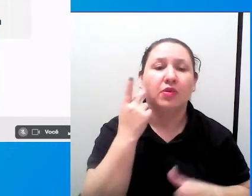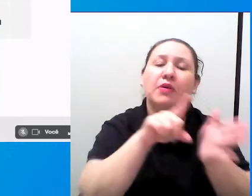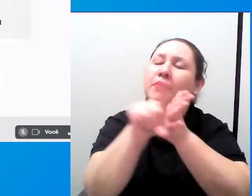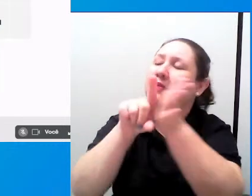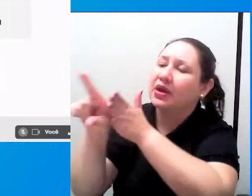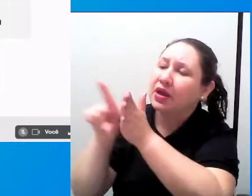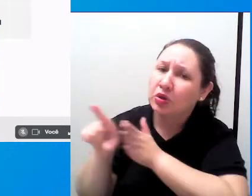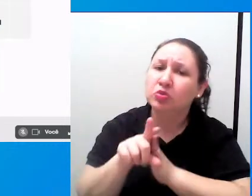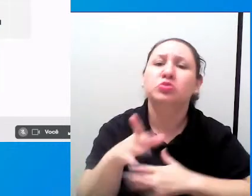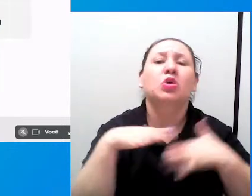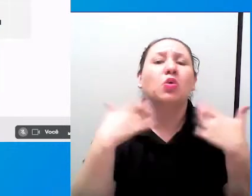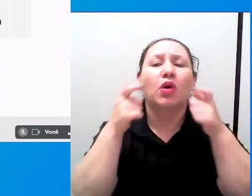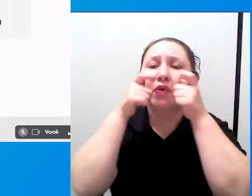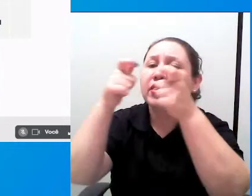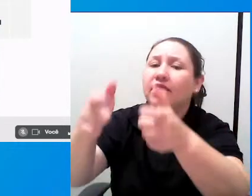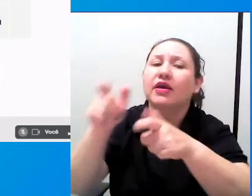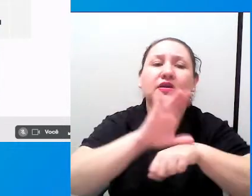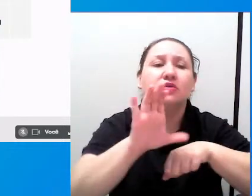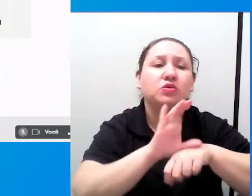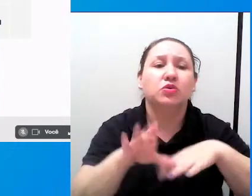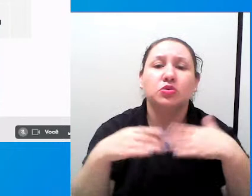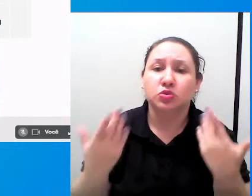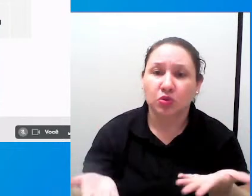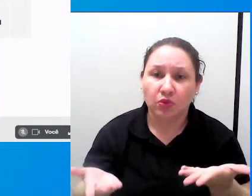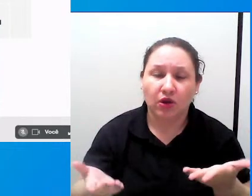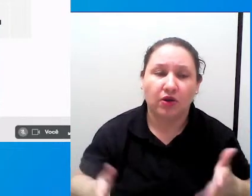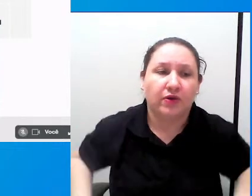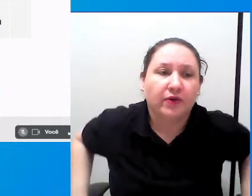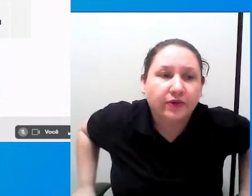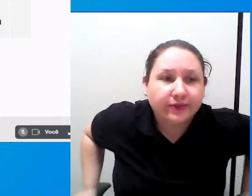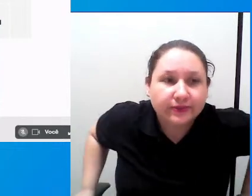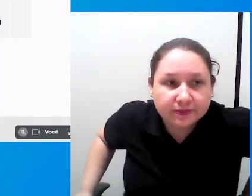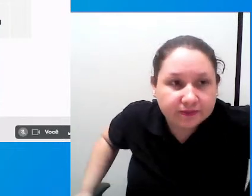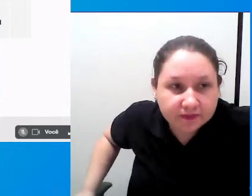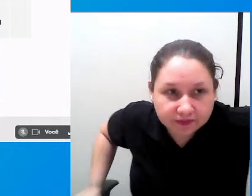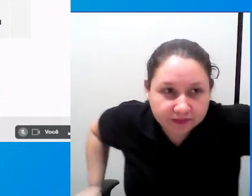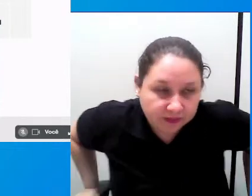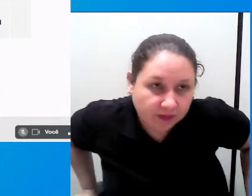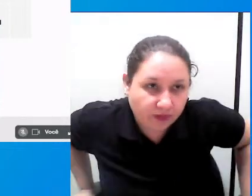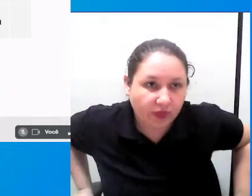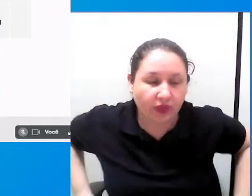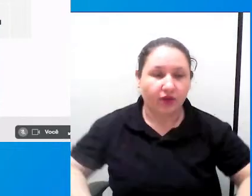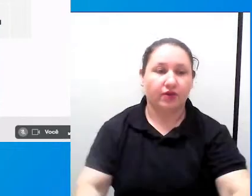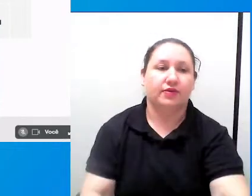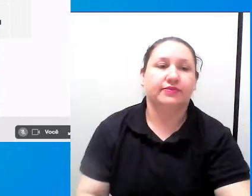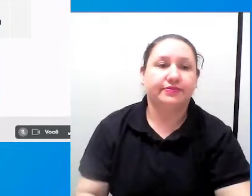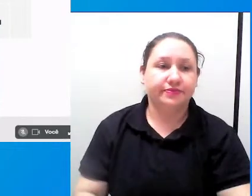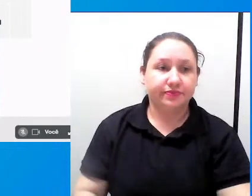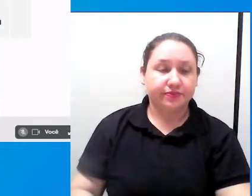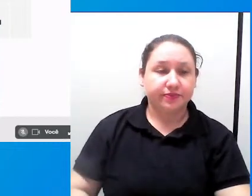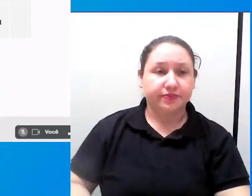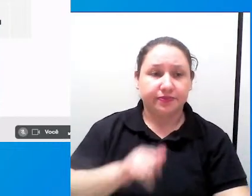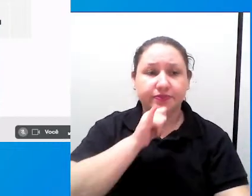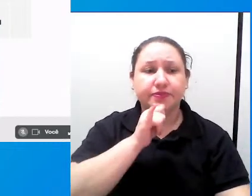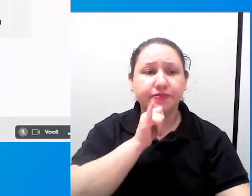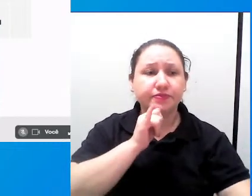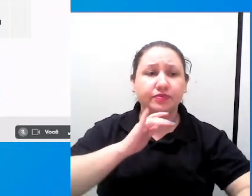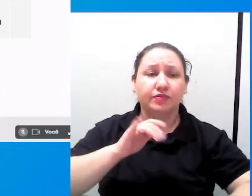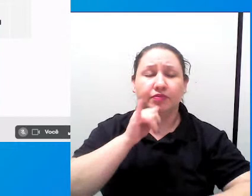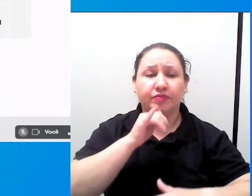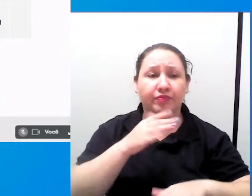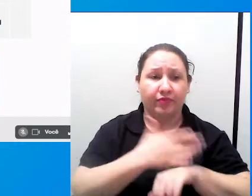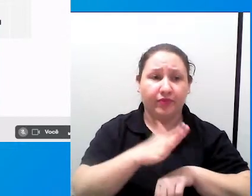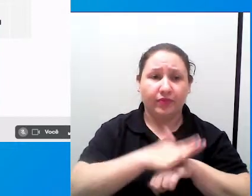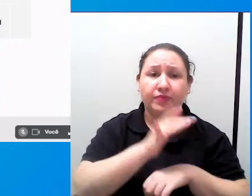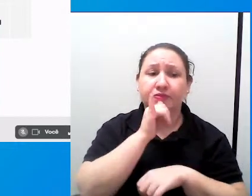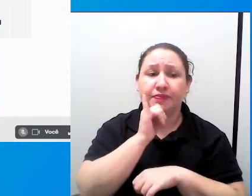interesse. Bom, aqui eu vou trazer um exemplo prático para ficar mais claro tudo isso que eu falei. Suponhamos uma estudante que ela entra ali no